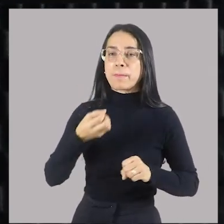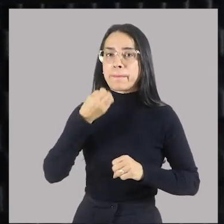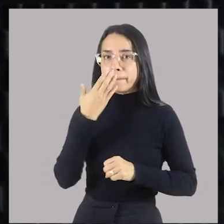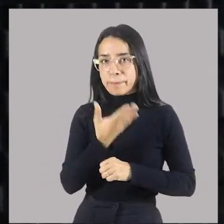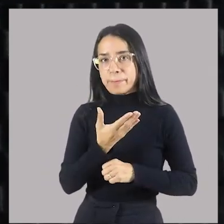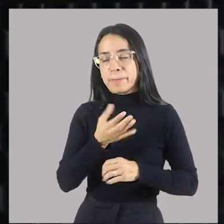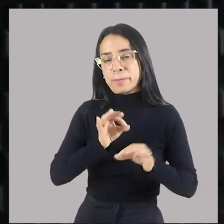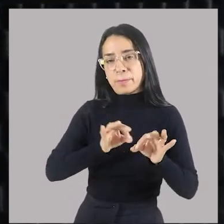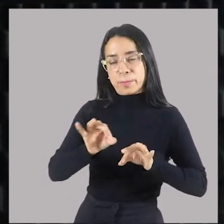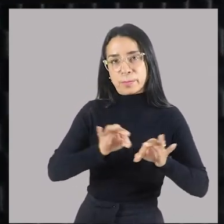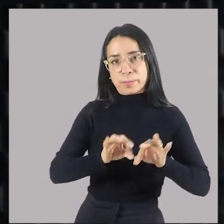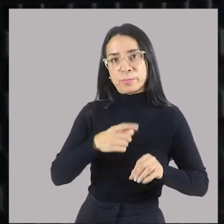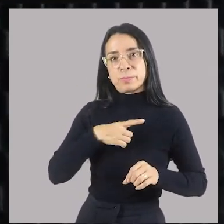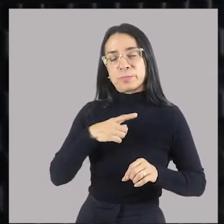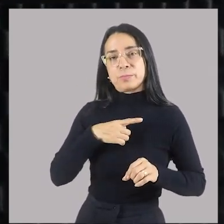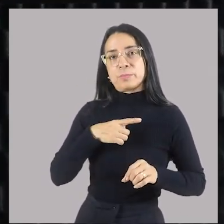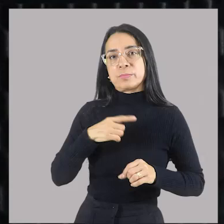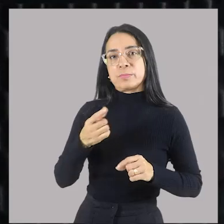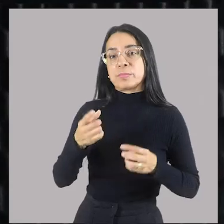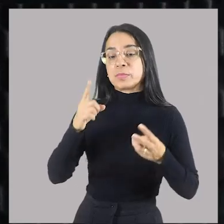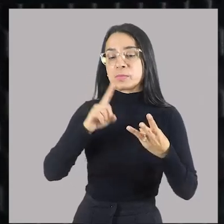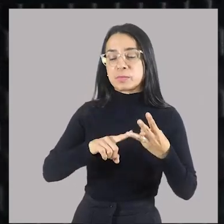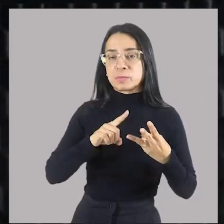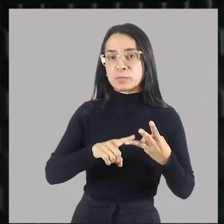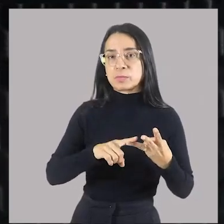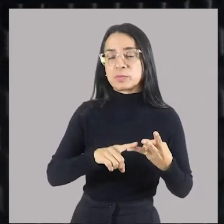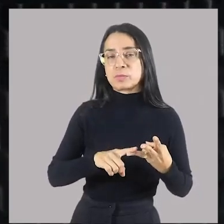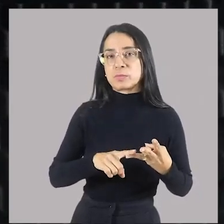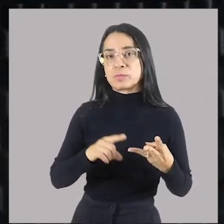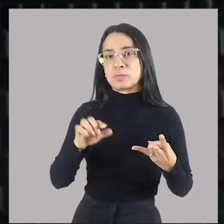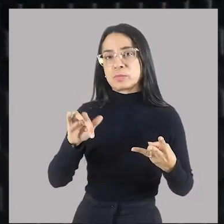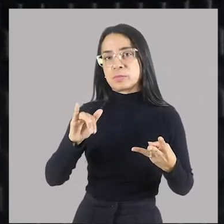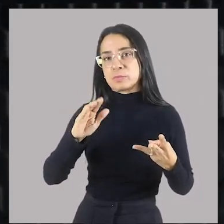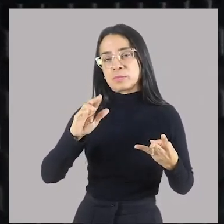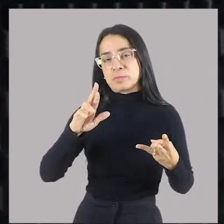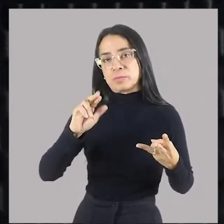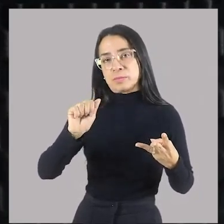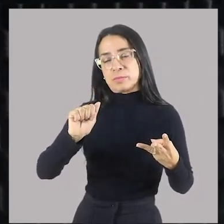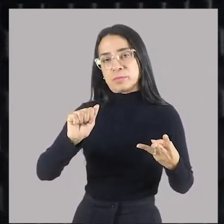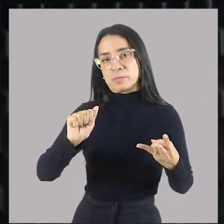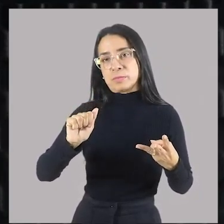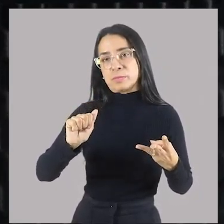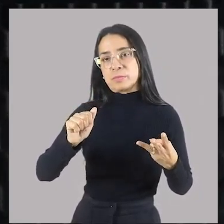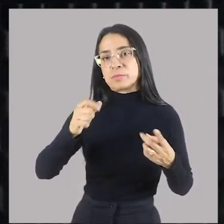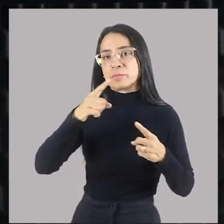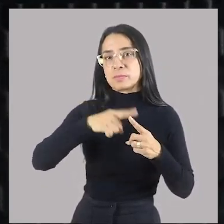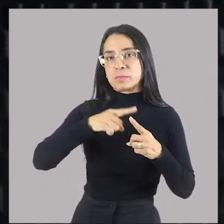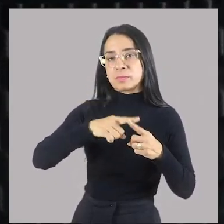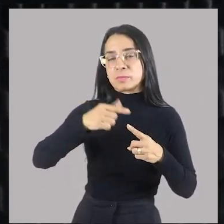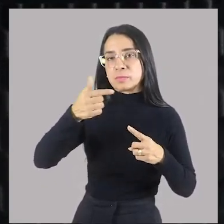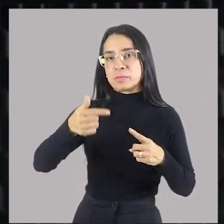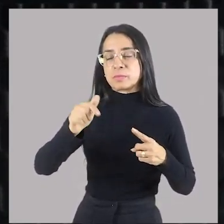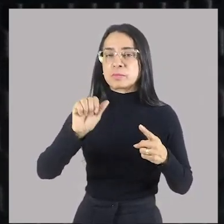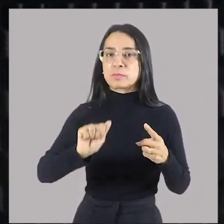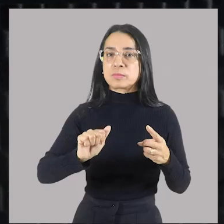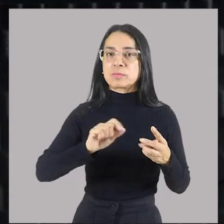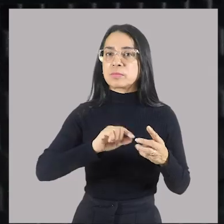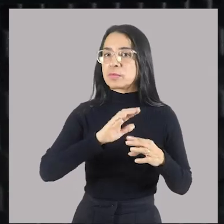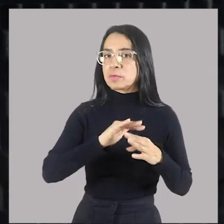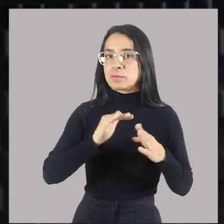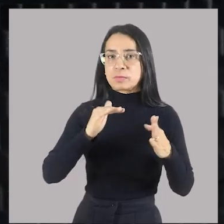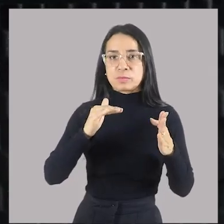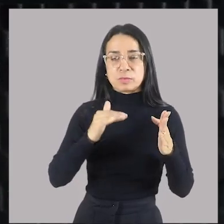fornecido. E temos o terceiro tipo, que é a fibra tipo 2A. Essa já é